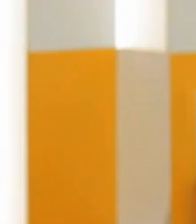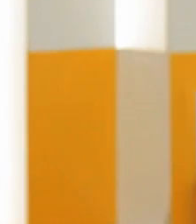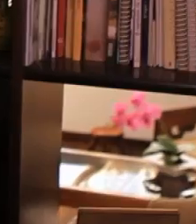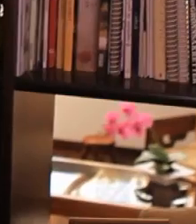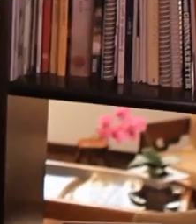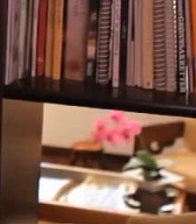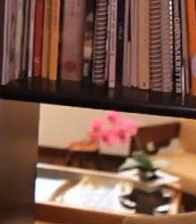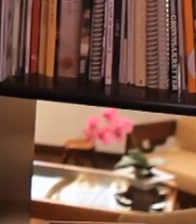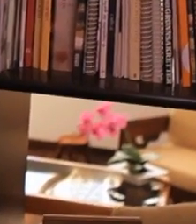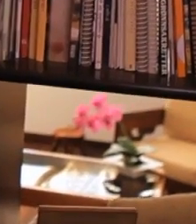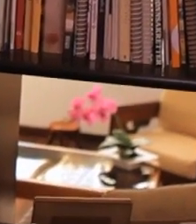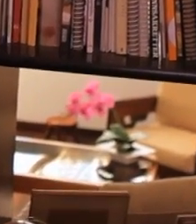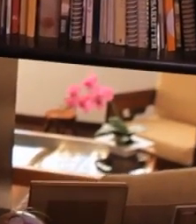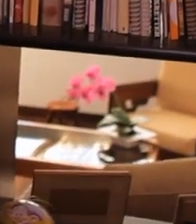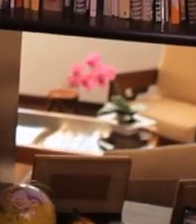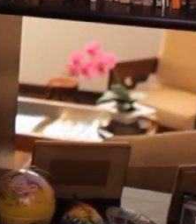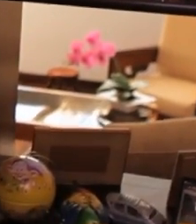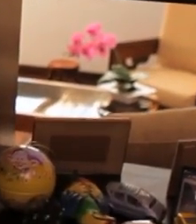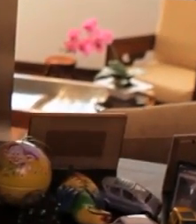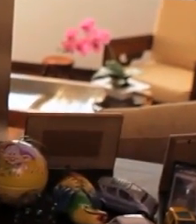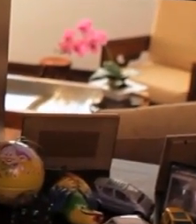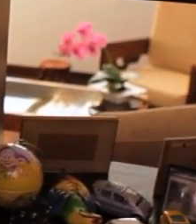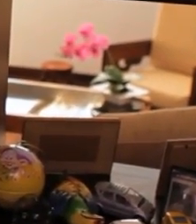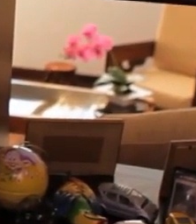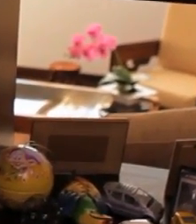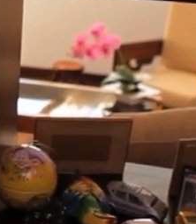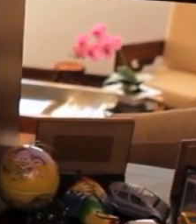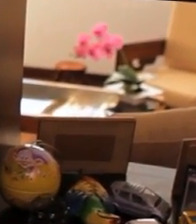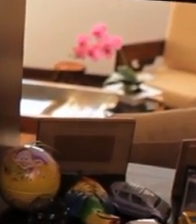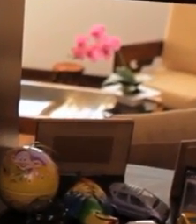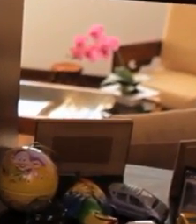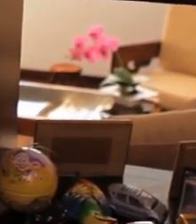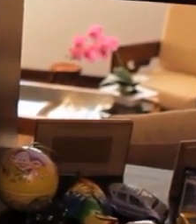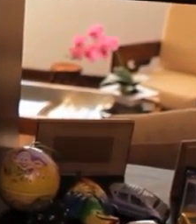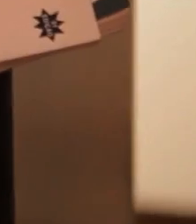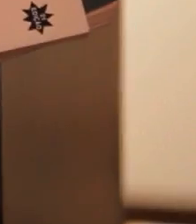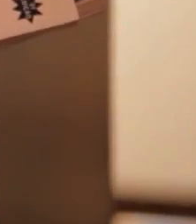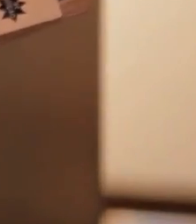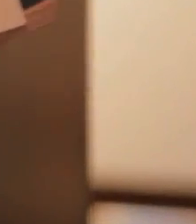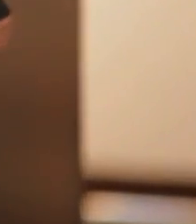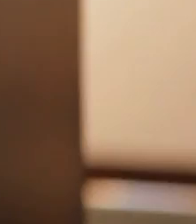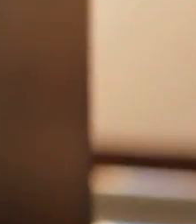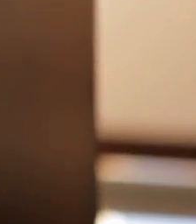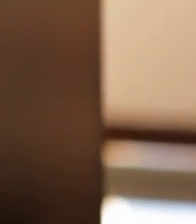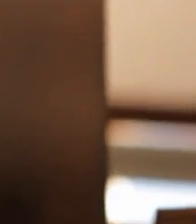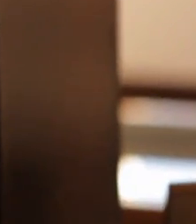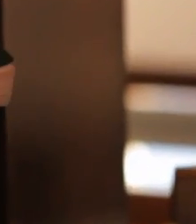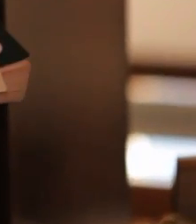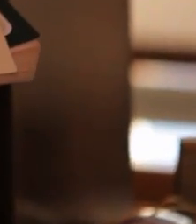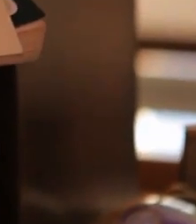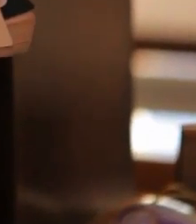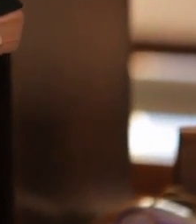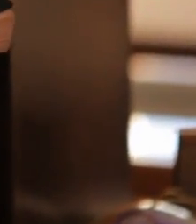deficiência. Mulher retira livros da prateleira de uma estante e caminha em direção a uma poltrona.